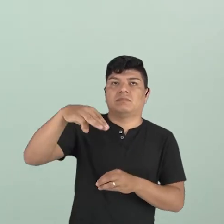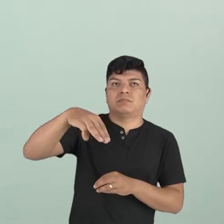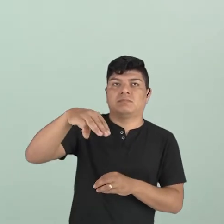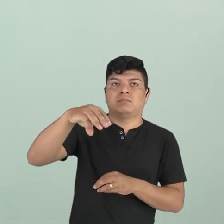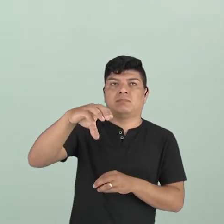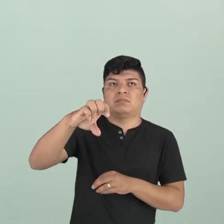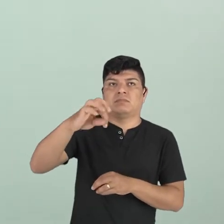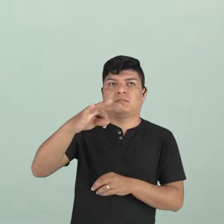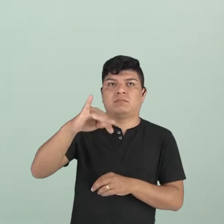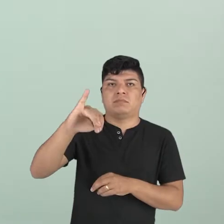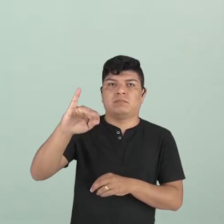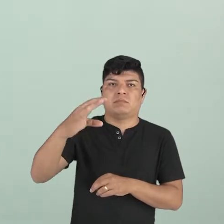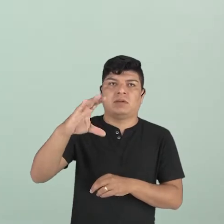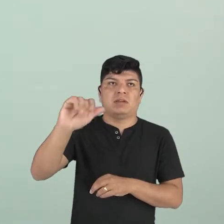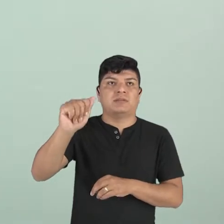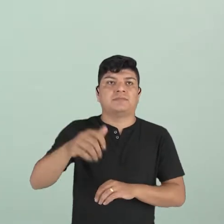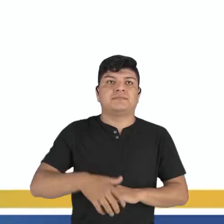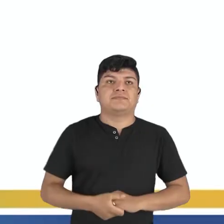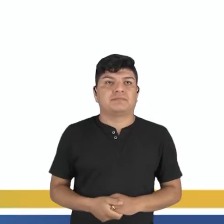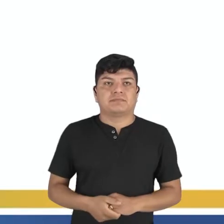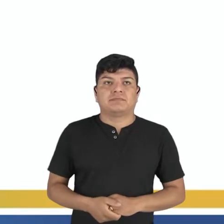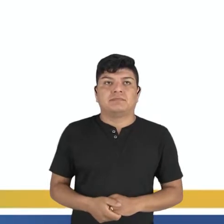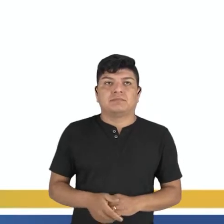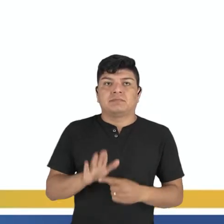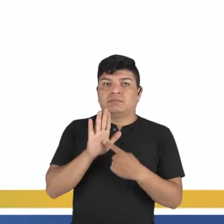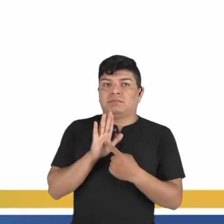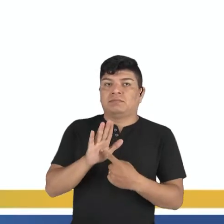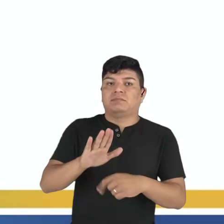questão da junção dos povos, tá? E aí